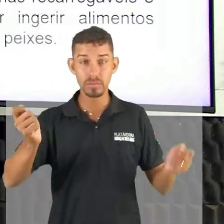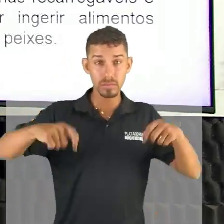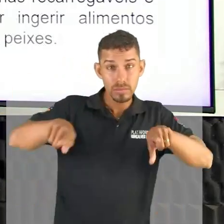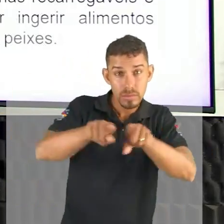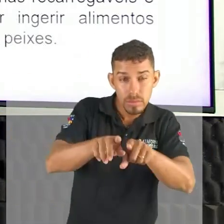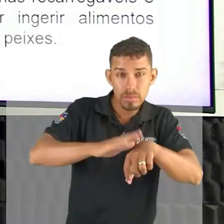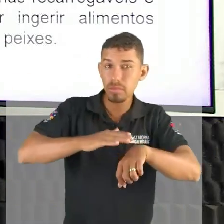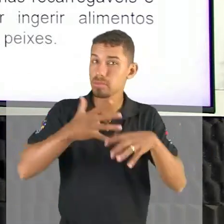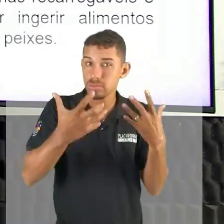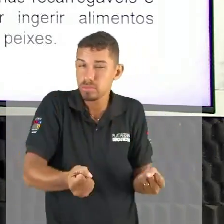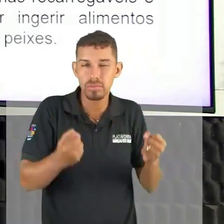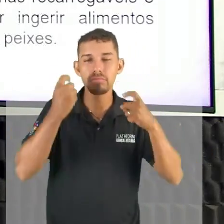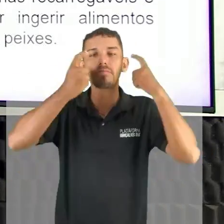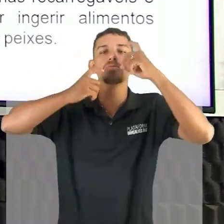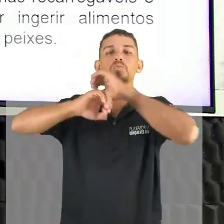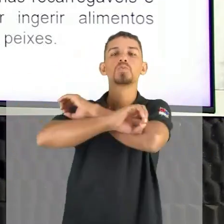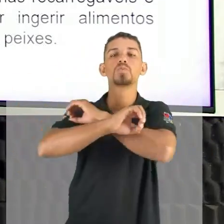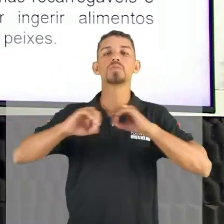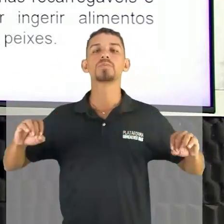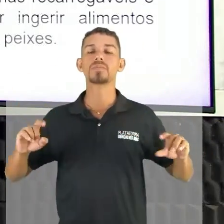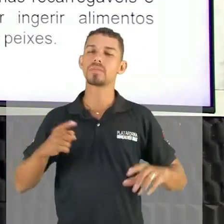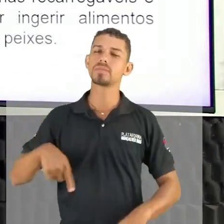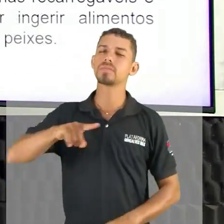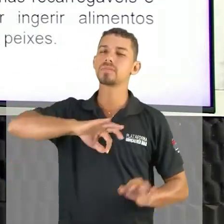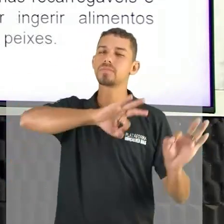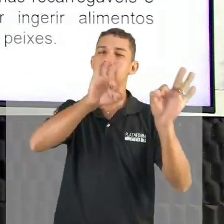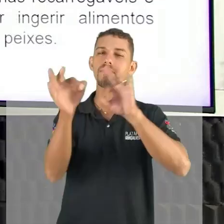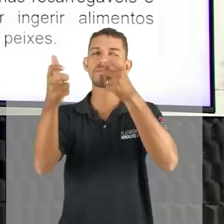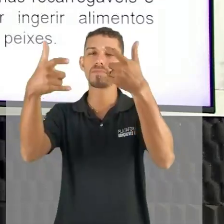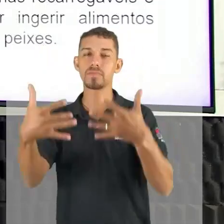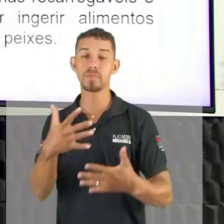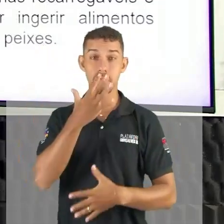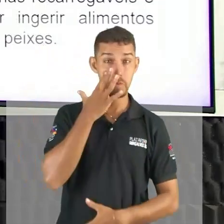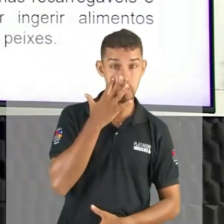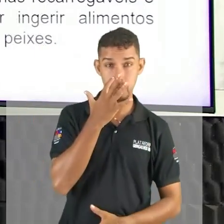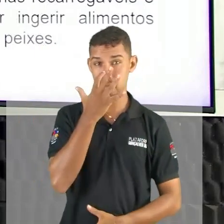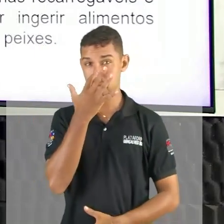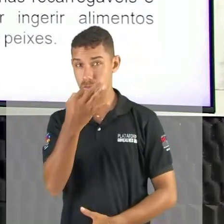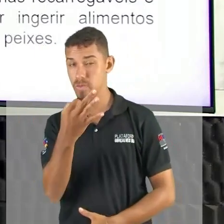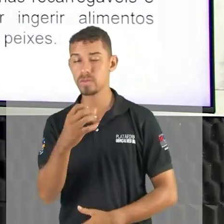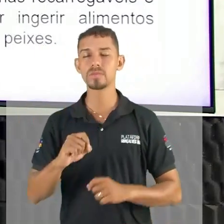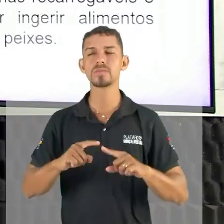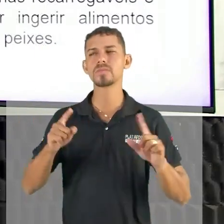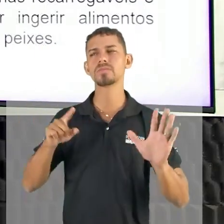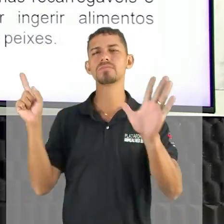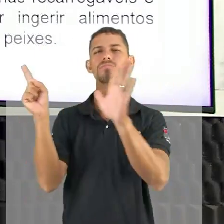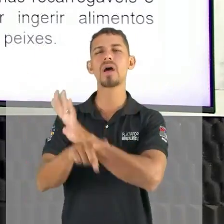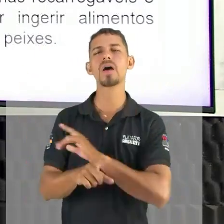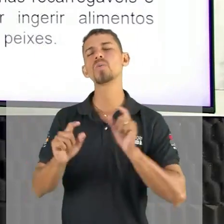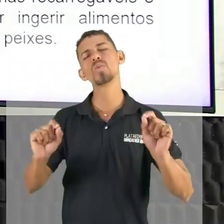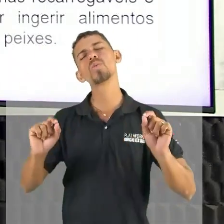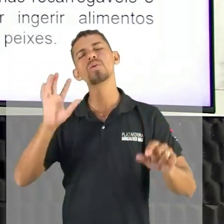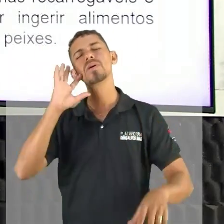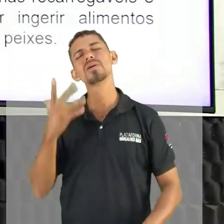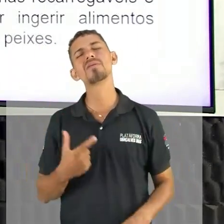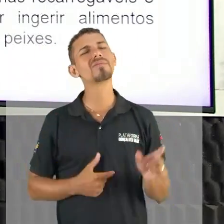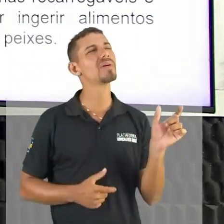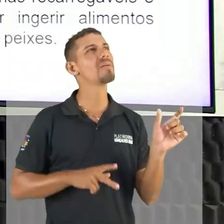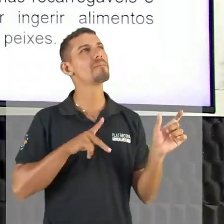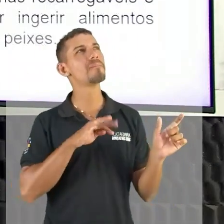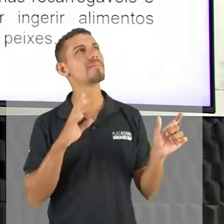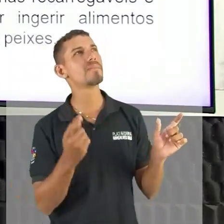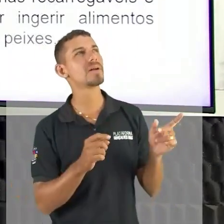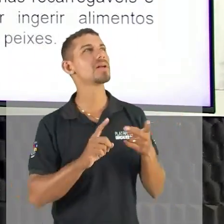sem nenhum tipo de preocupação. Você que está assistindo esse vídeo com certeza deve estar se perguntando o que eu fiz com as baterias